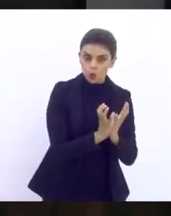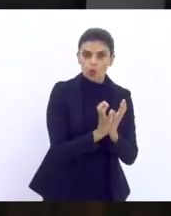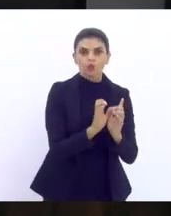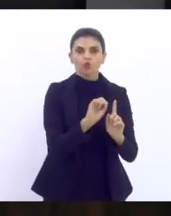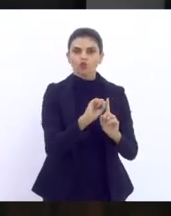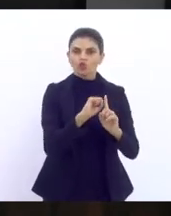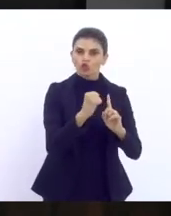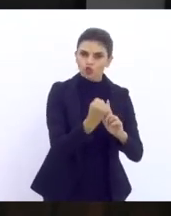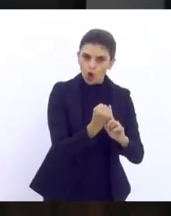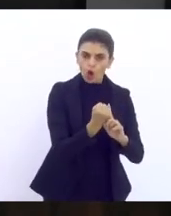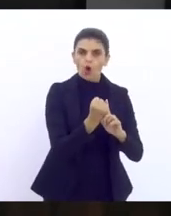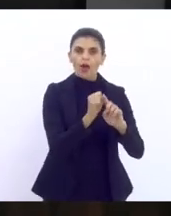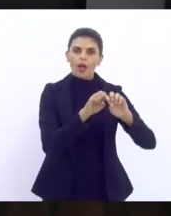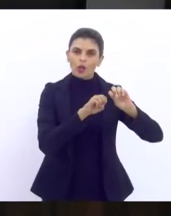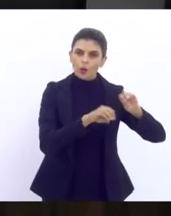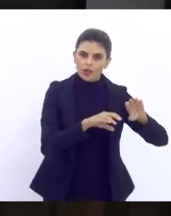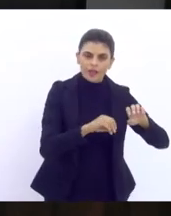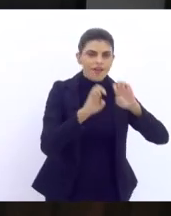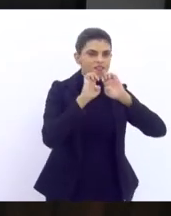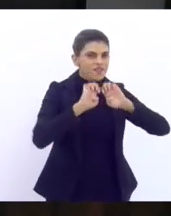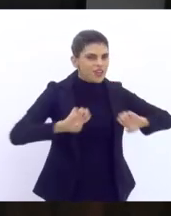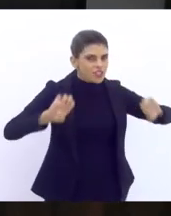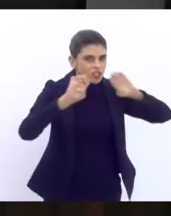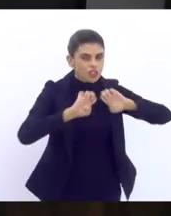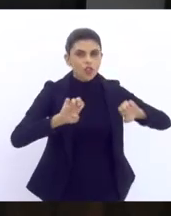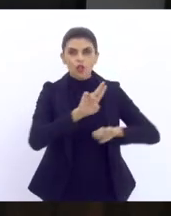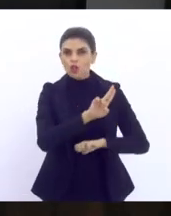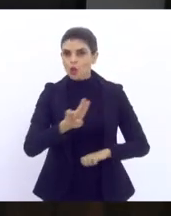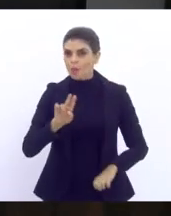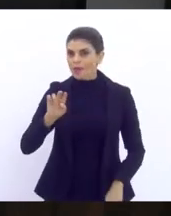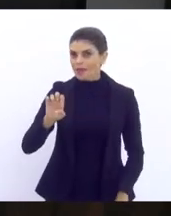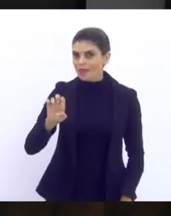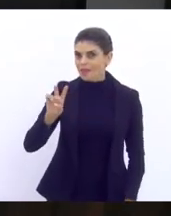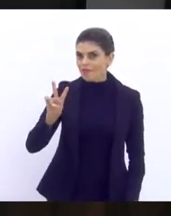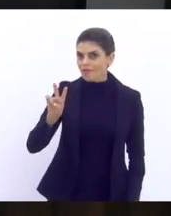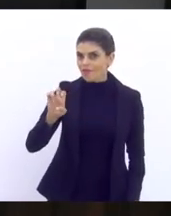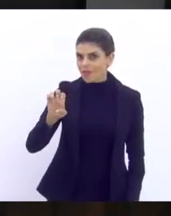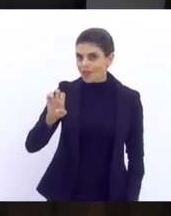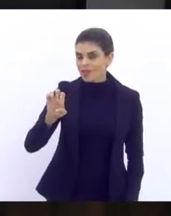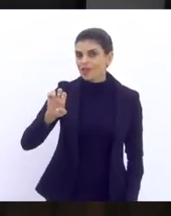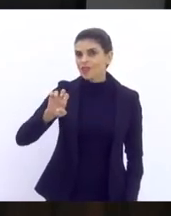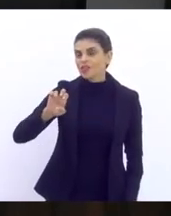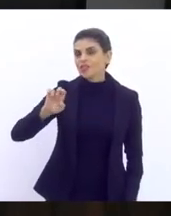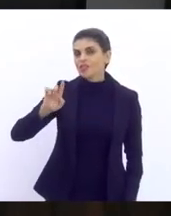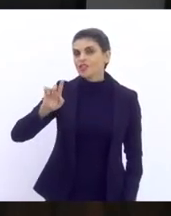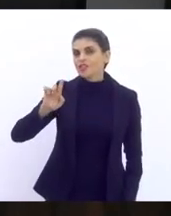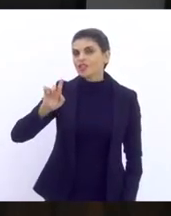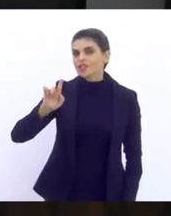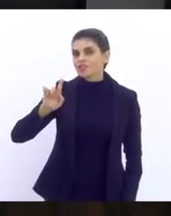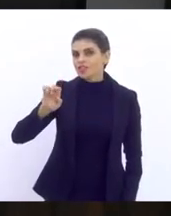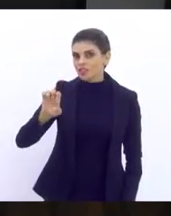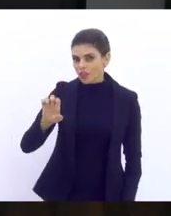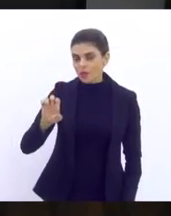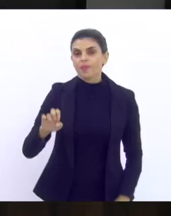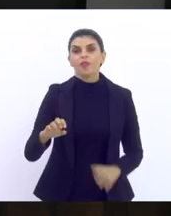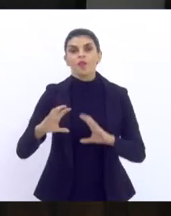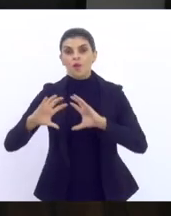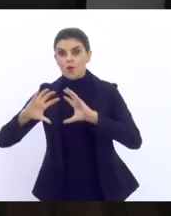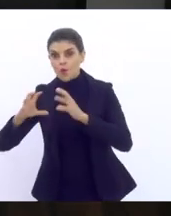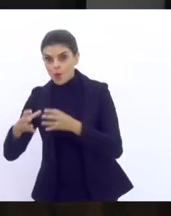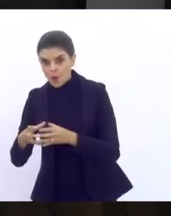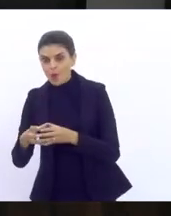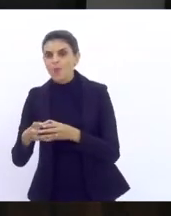sócio-educativo, evangelização, conhecido como EVG, do Estado do Rio de Janeiro, Força Team, conhecido